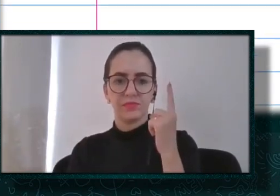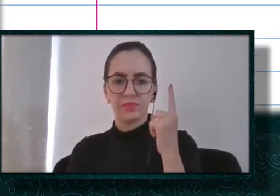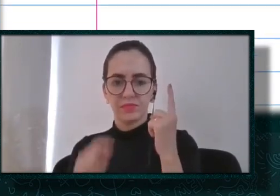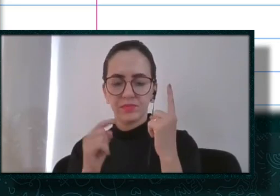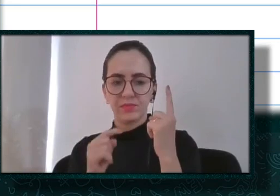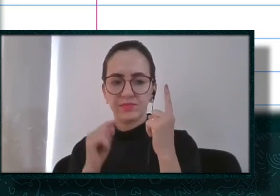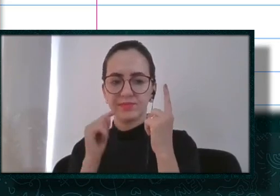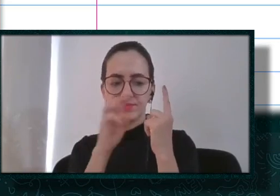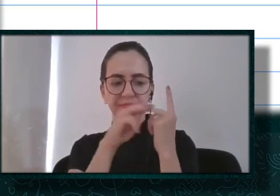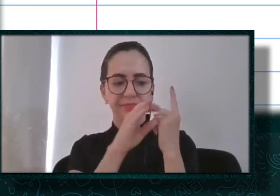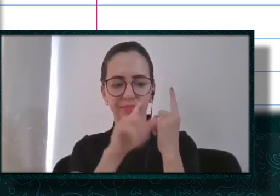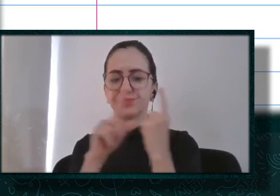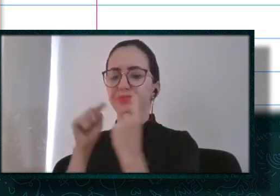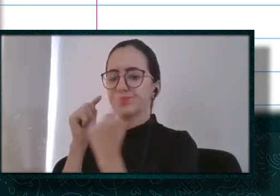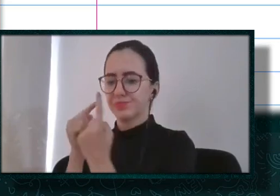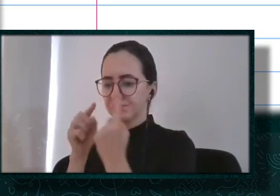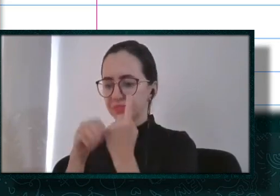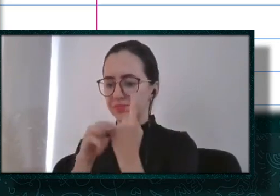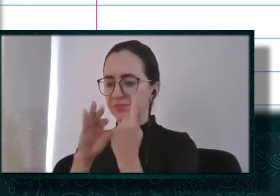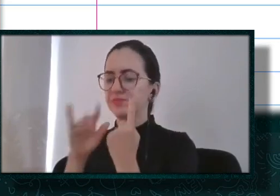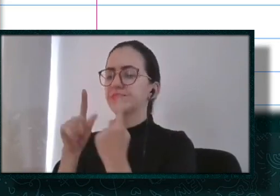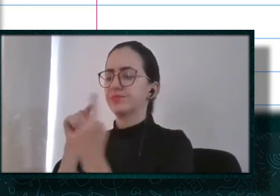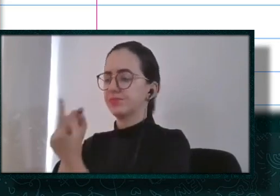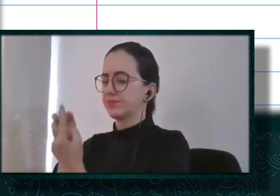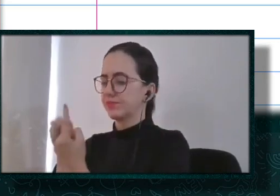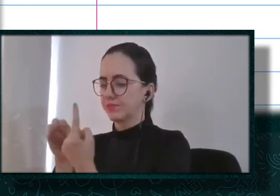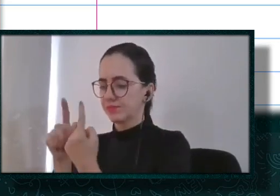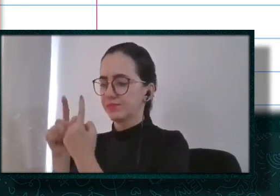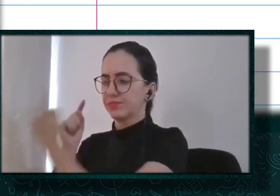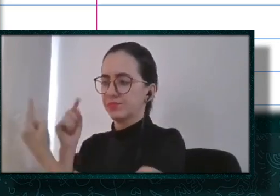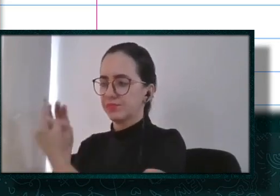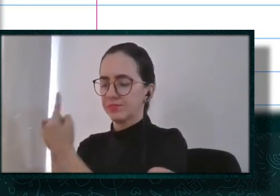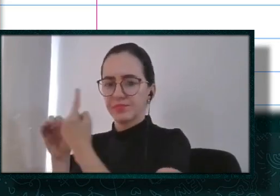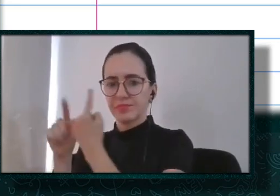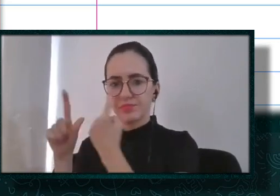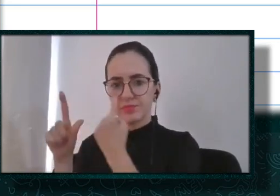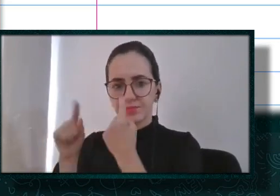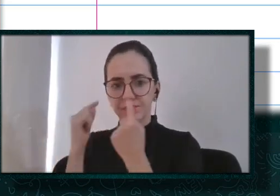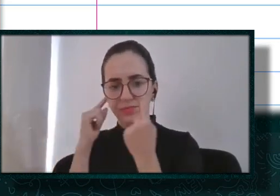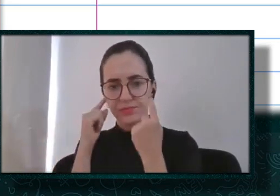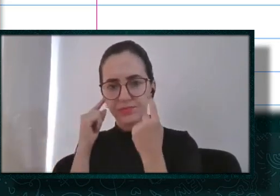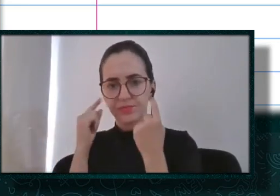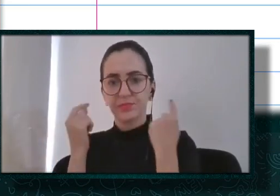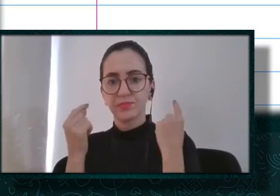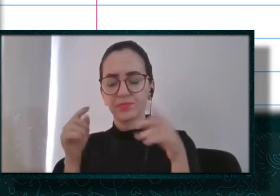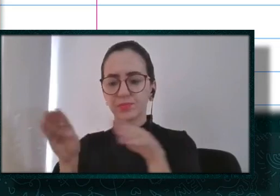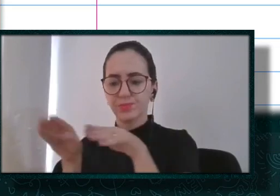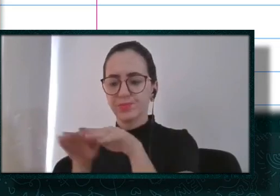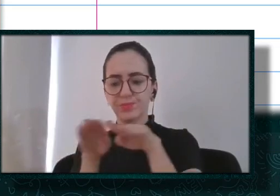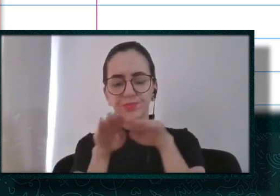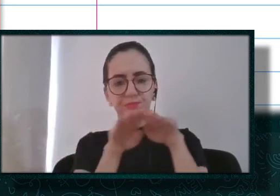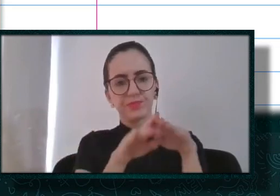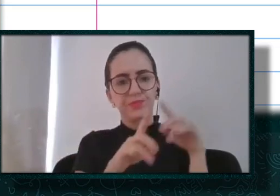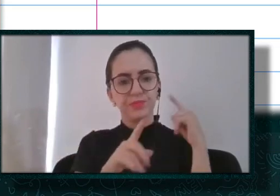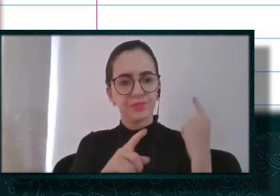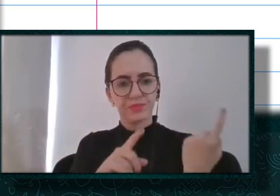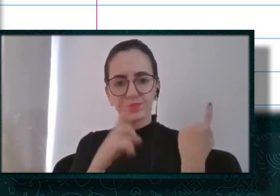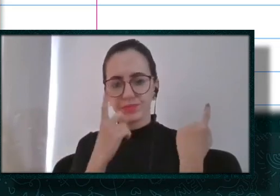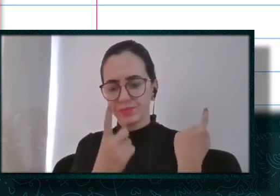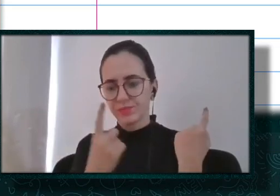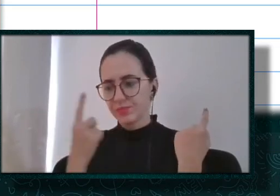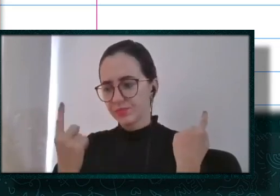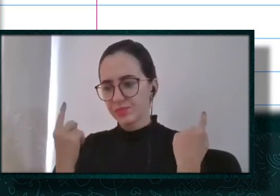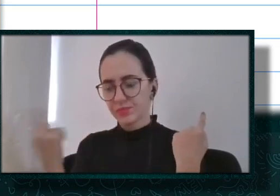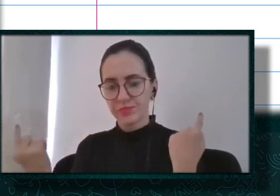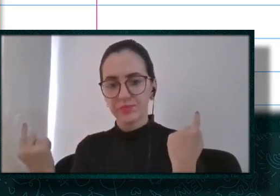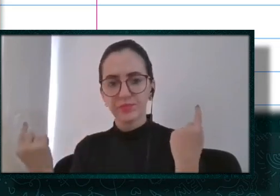disso, eu tenho 1 mol disso, eu tenho 1 mol disso. Significa que a proporção é 1 para 1, para 1, para 1.